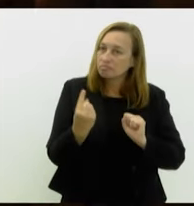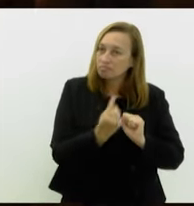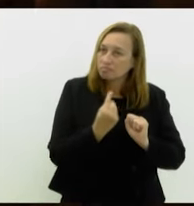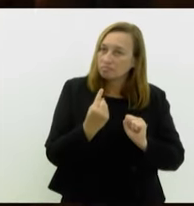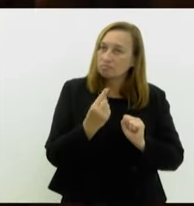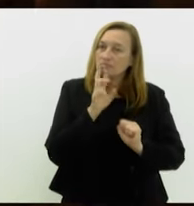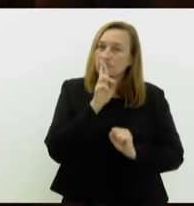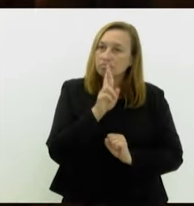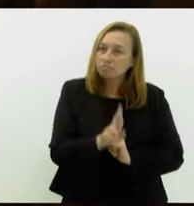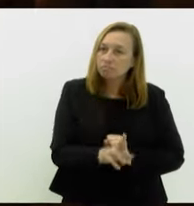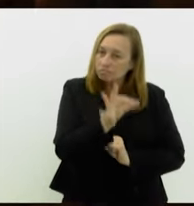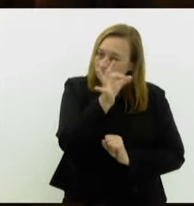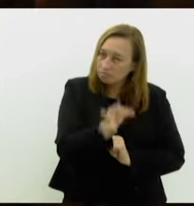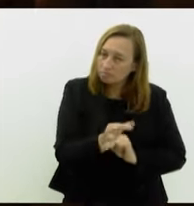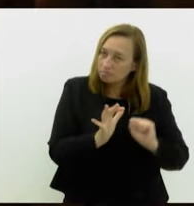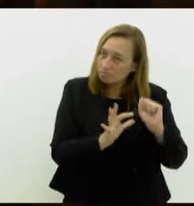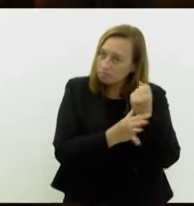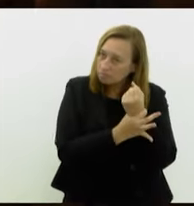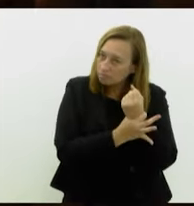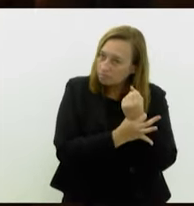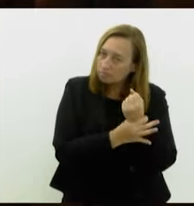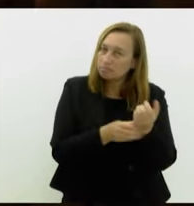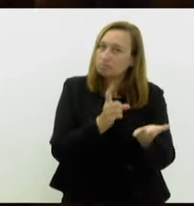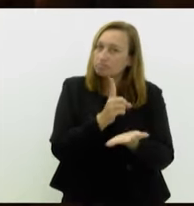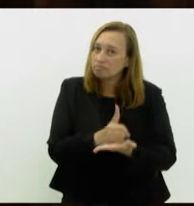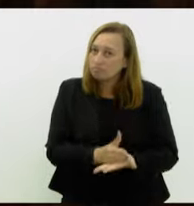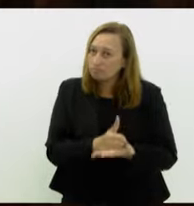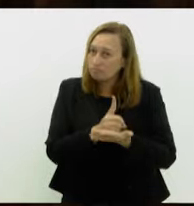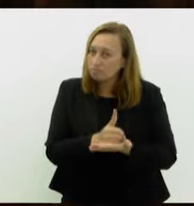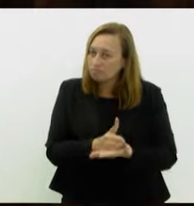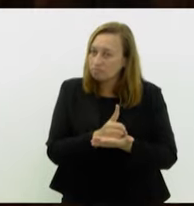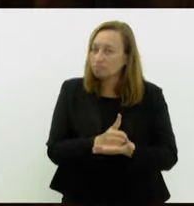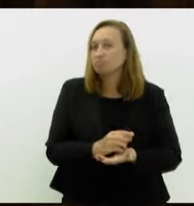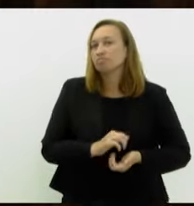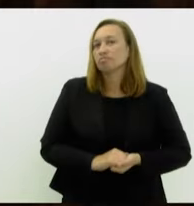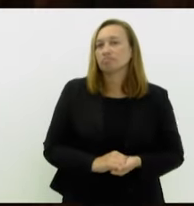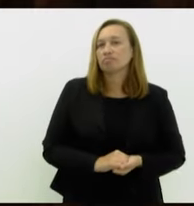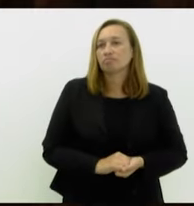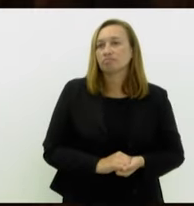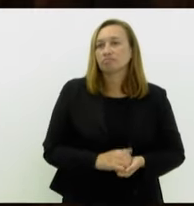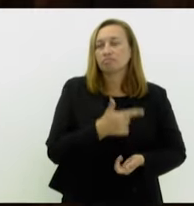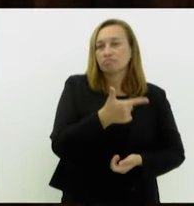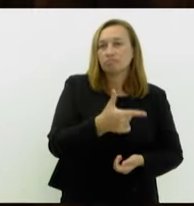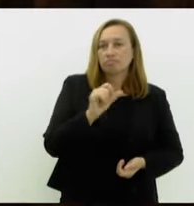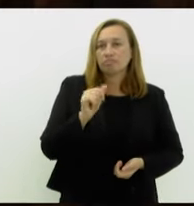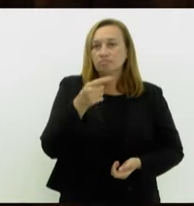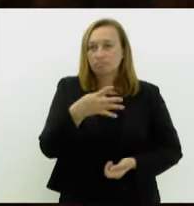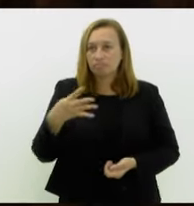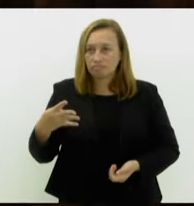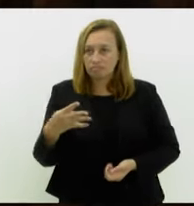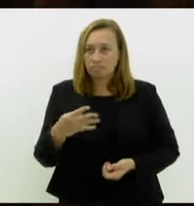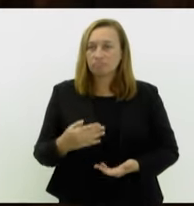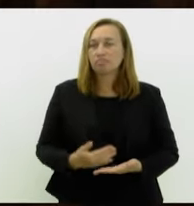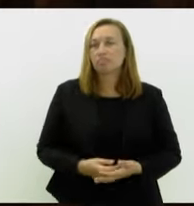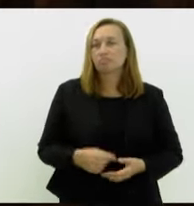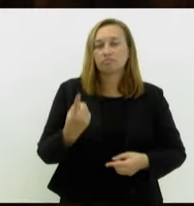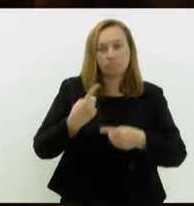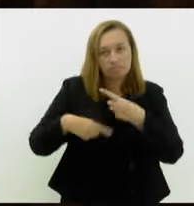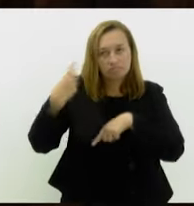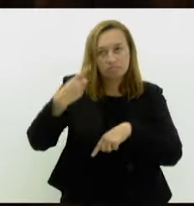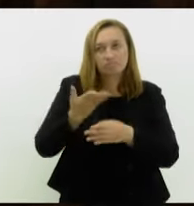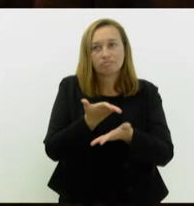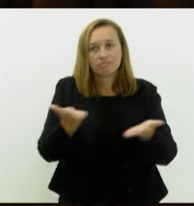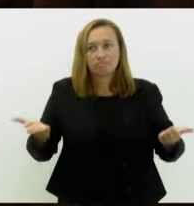um resultado seguro sustentável do pleito de 2024 muito sucesso e